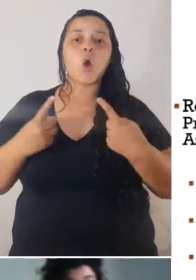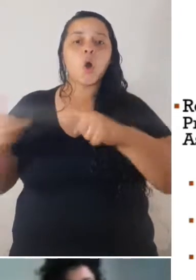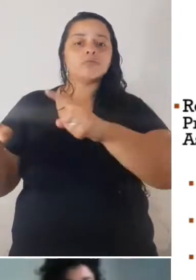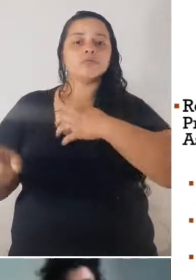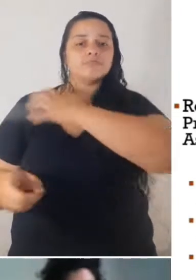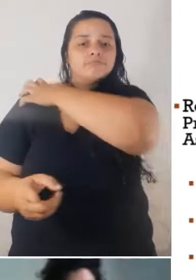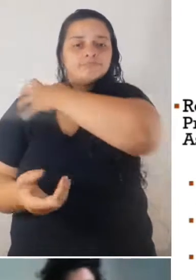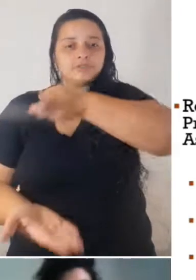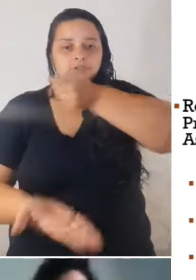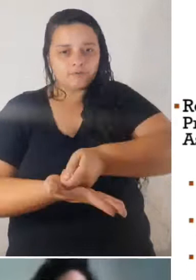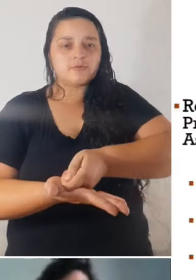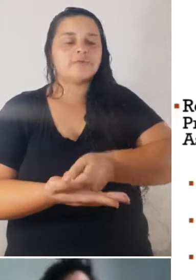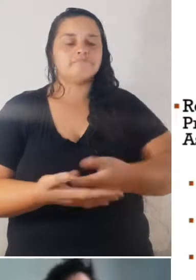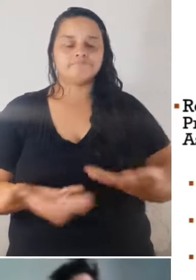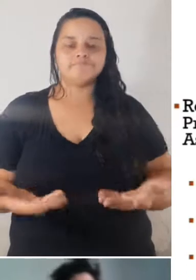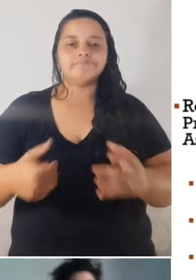abaixo a ditadura.